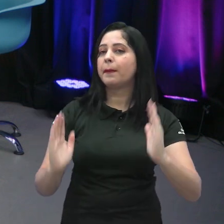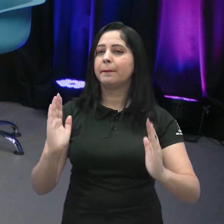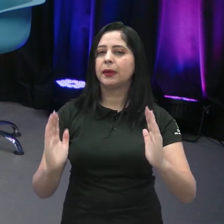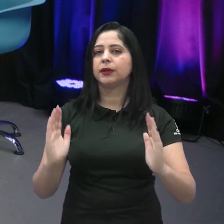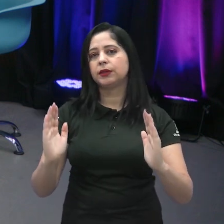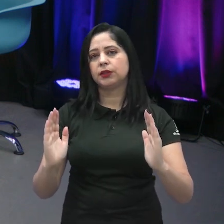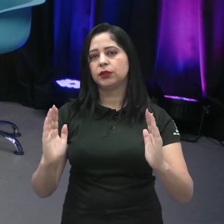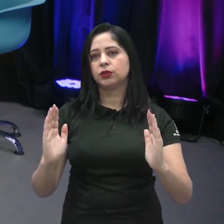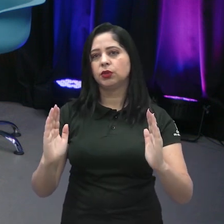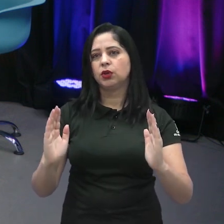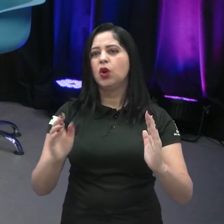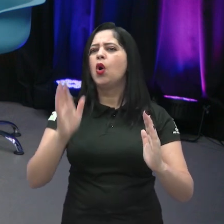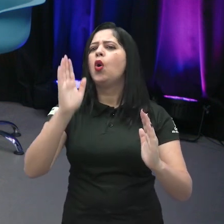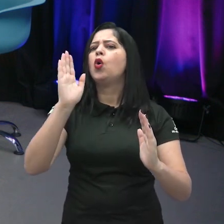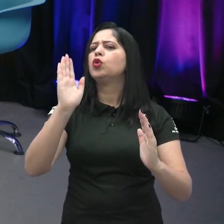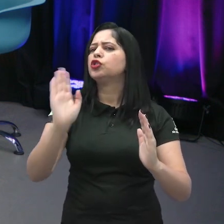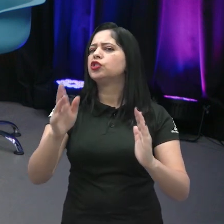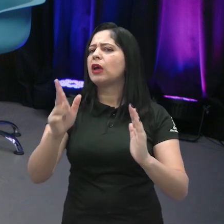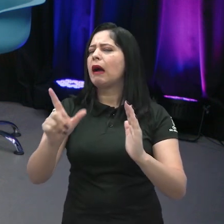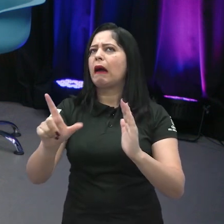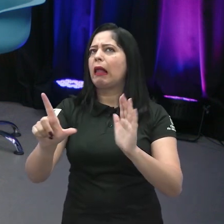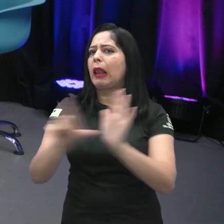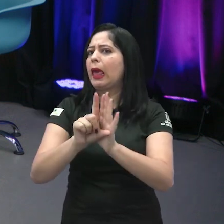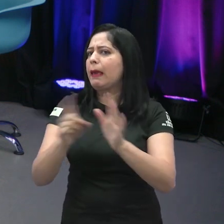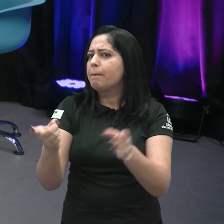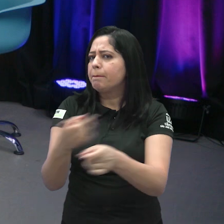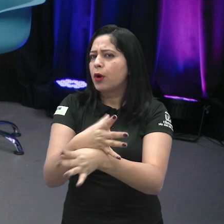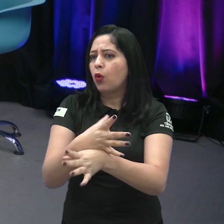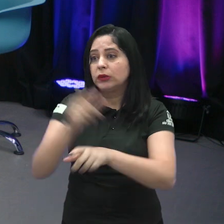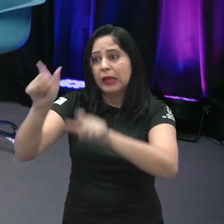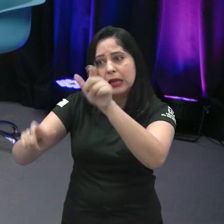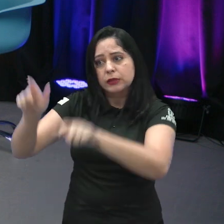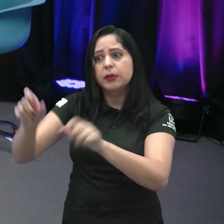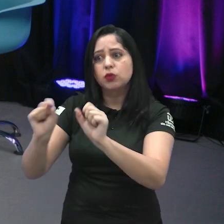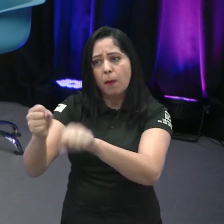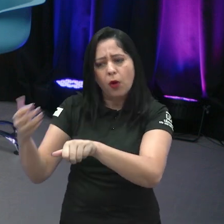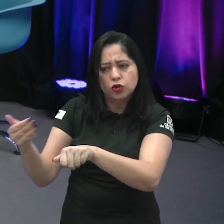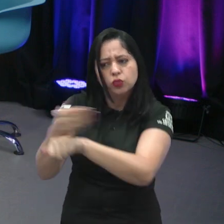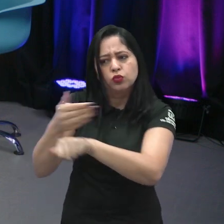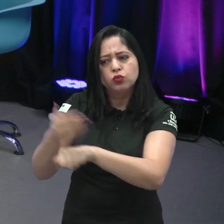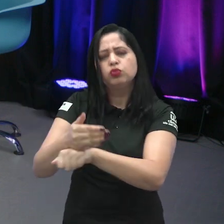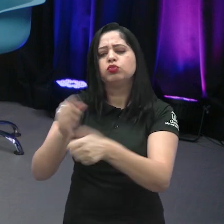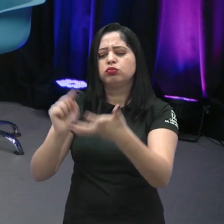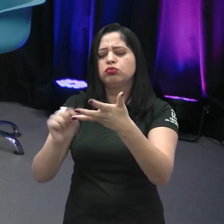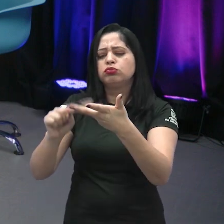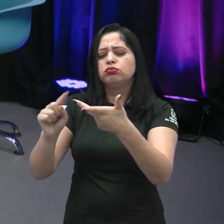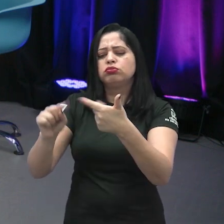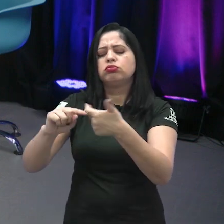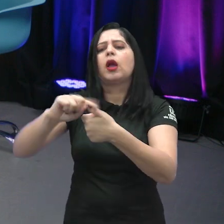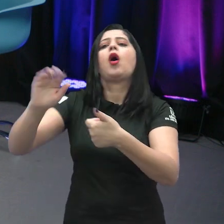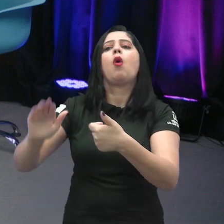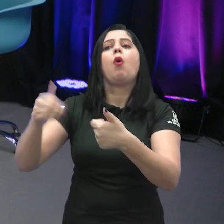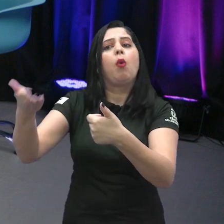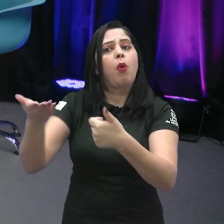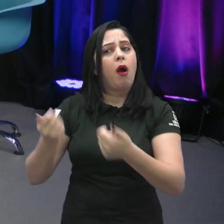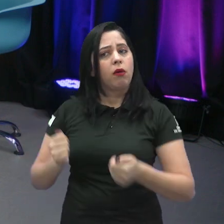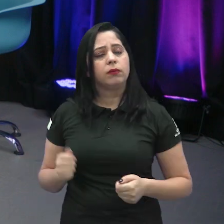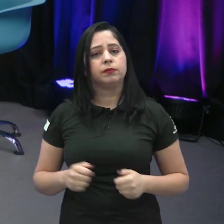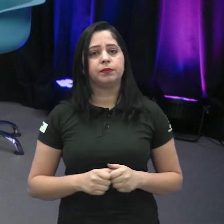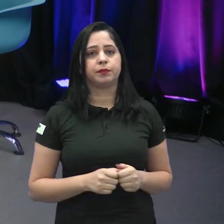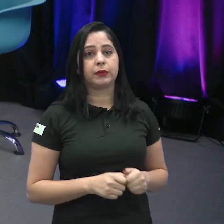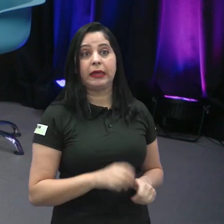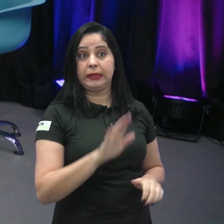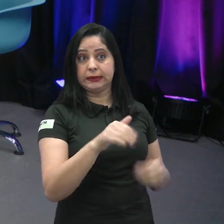mandatos, quais as ações já estão ativas para que as pessoas hoje, os munícipes, possam usufruir, né, dessa prática de atividade